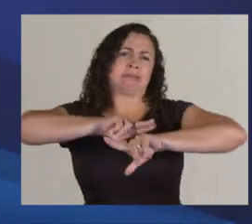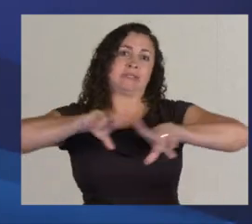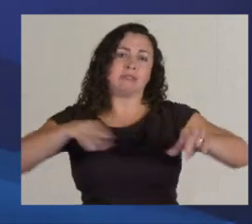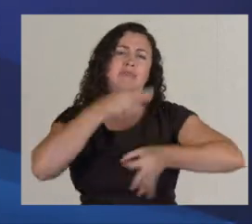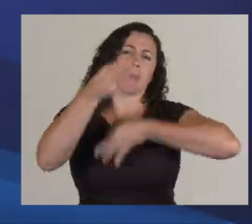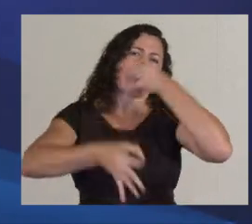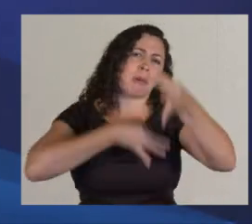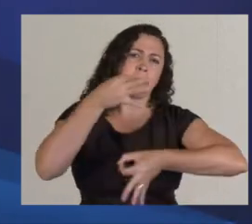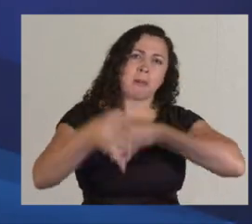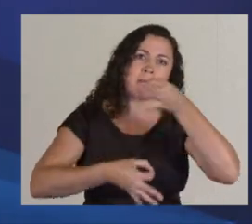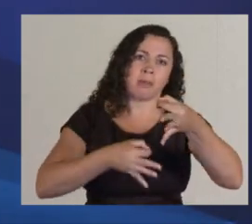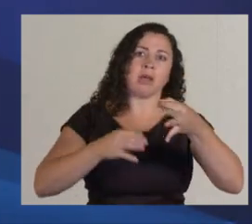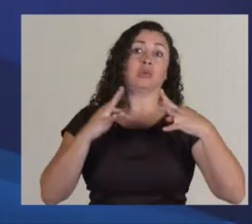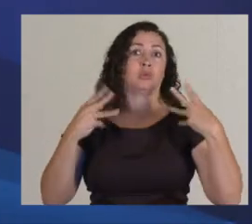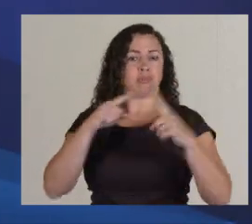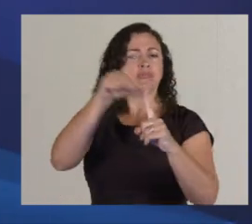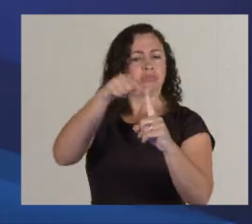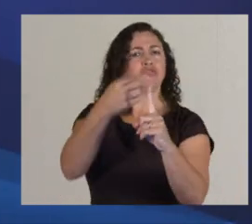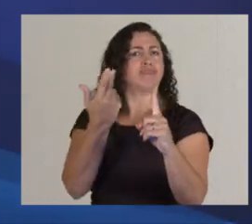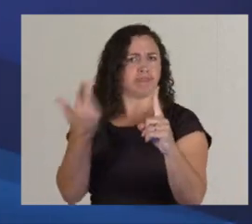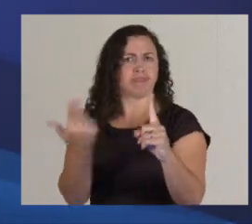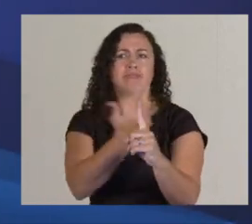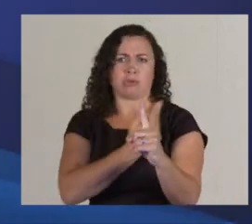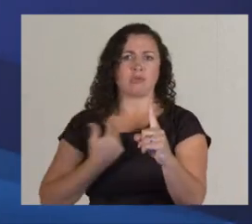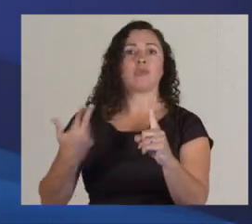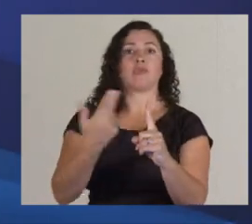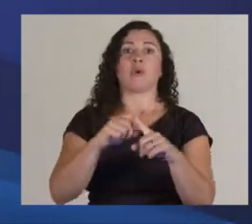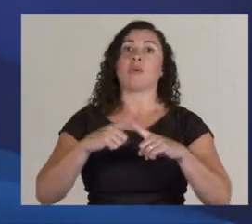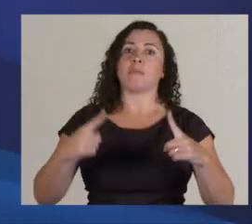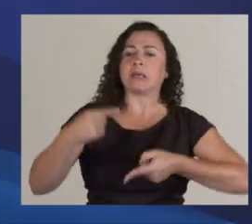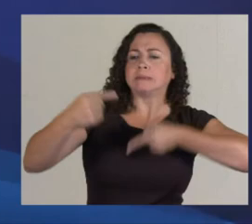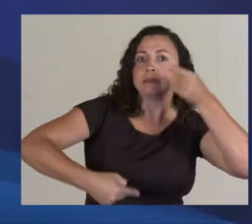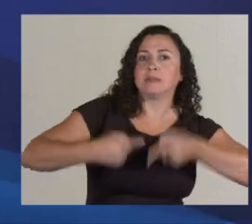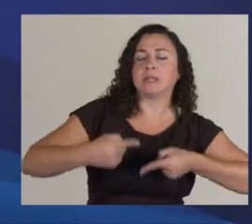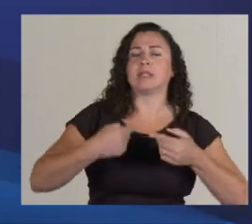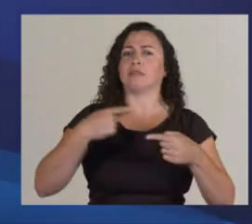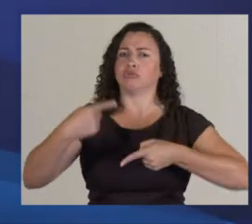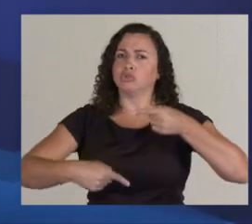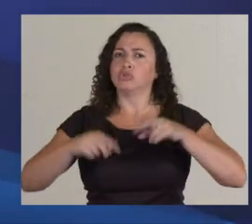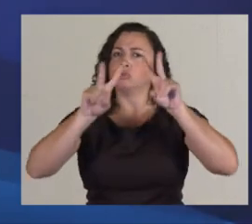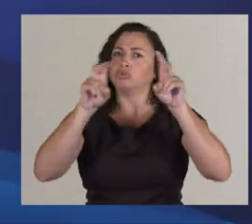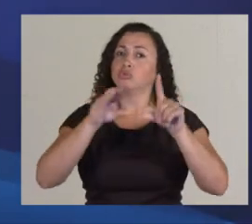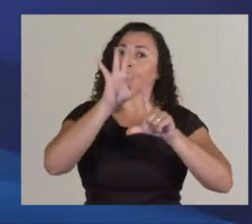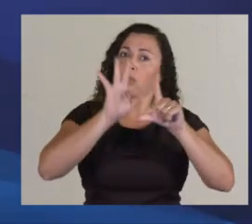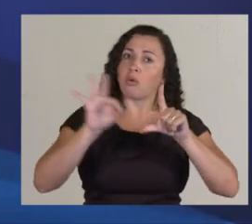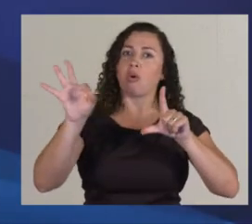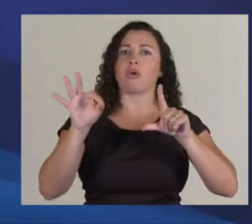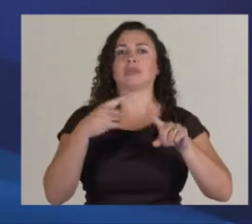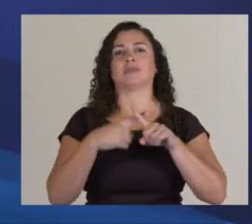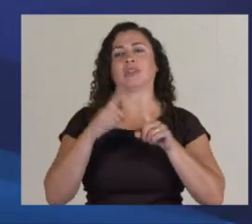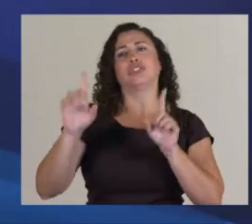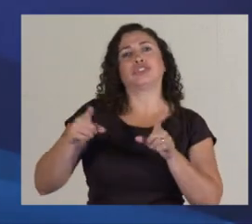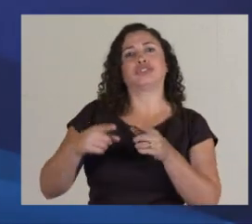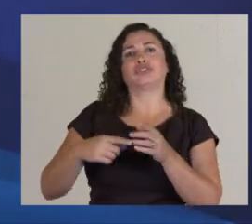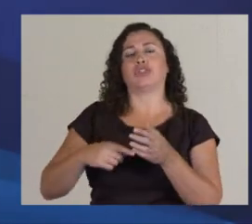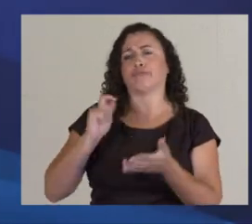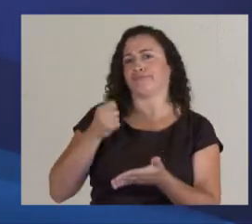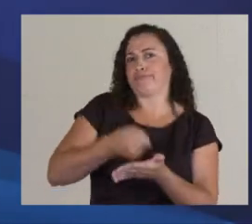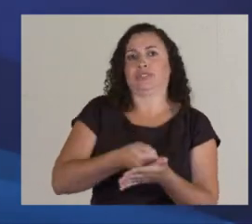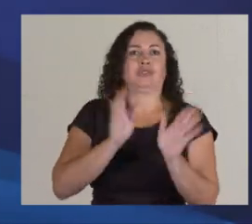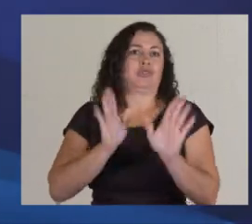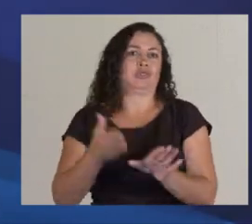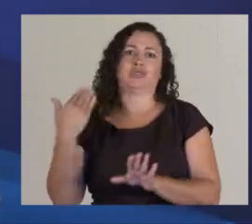que haja um caminho convergente, e já não se estava mais discutindo se queríamos ou não cotas, porque isso já é uma decisão tomada pelo